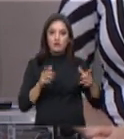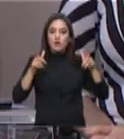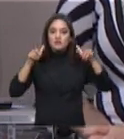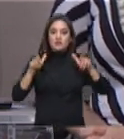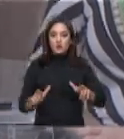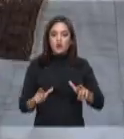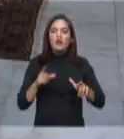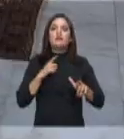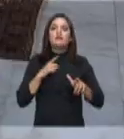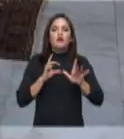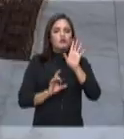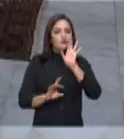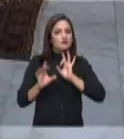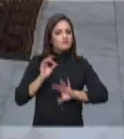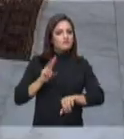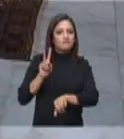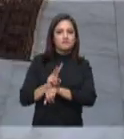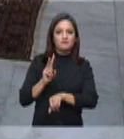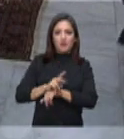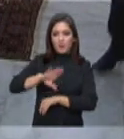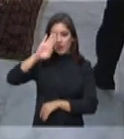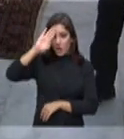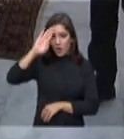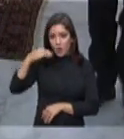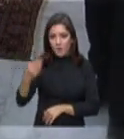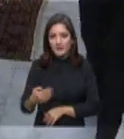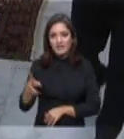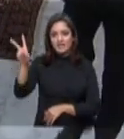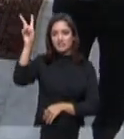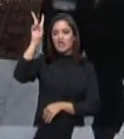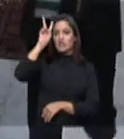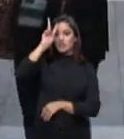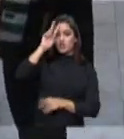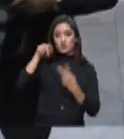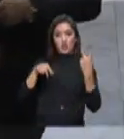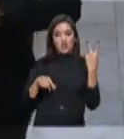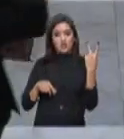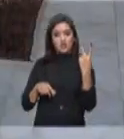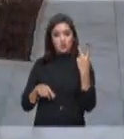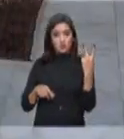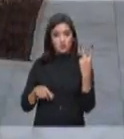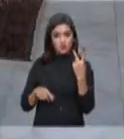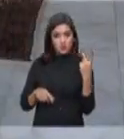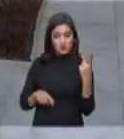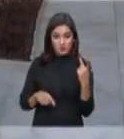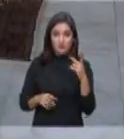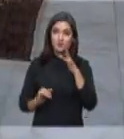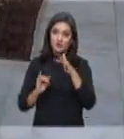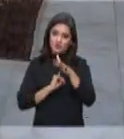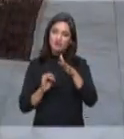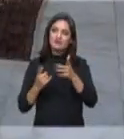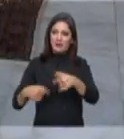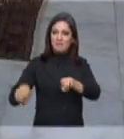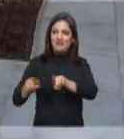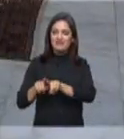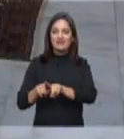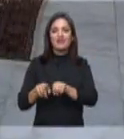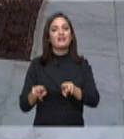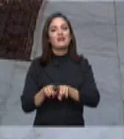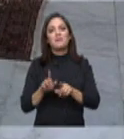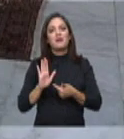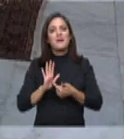especialmente destinadas a homenagear a história de ambas as instituições parceiras, bem como celebrar